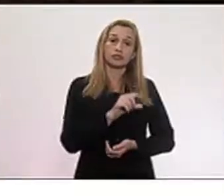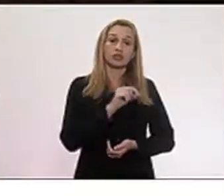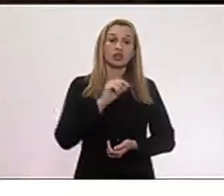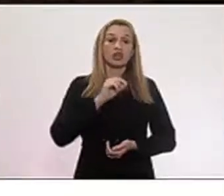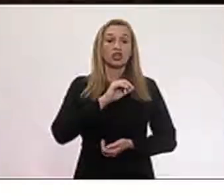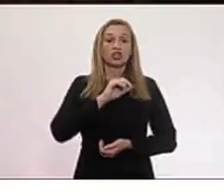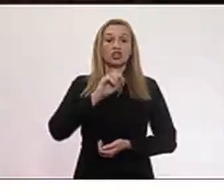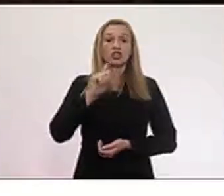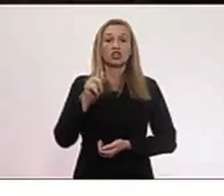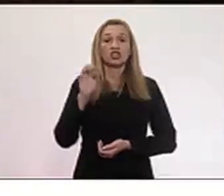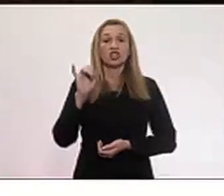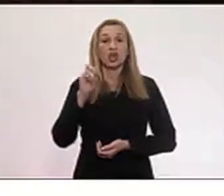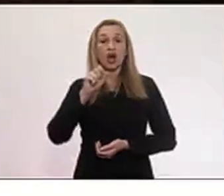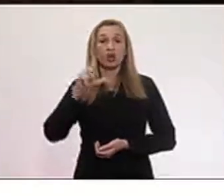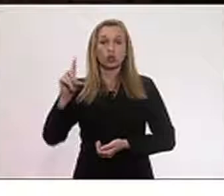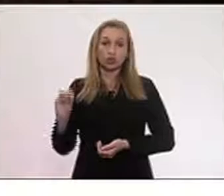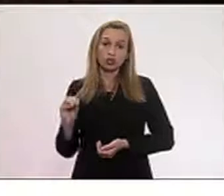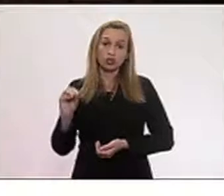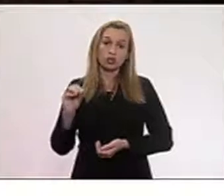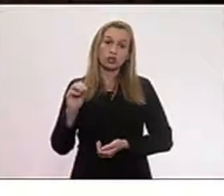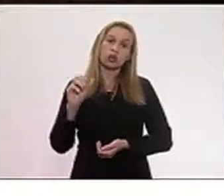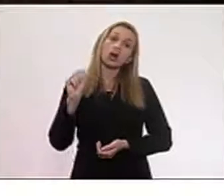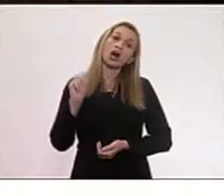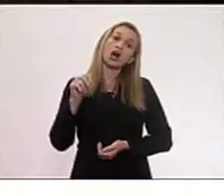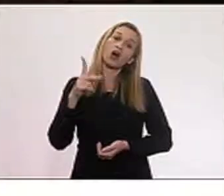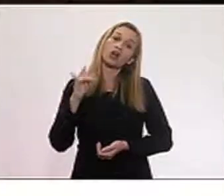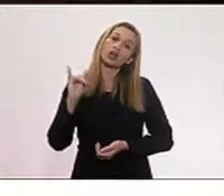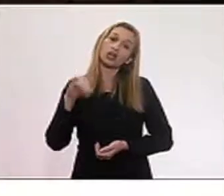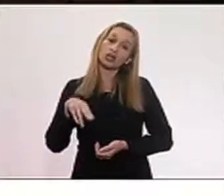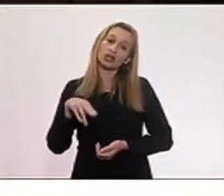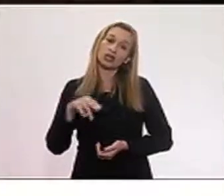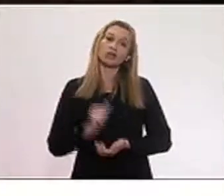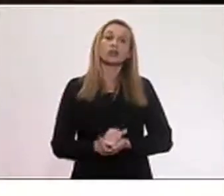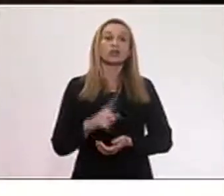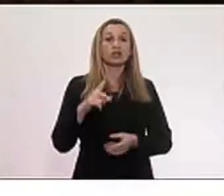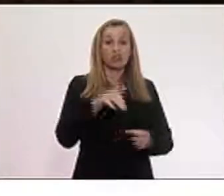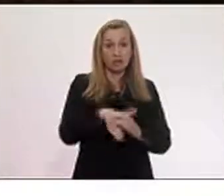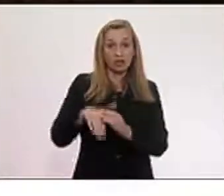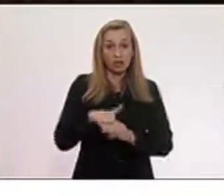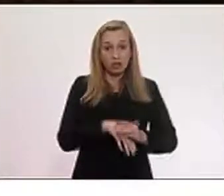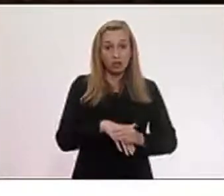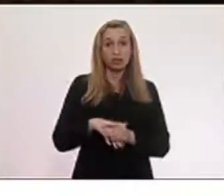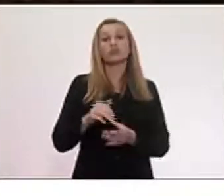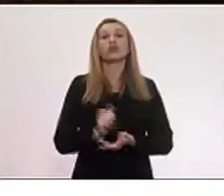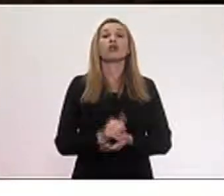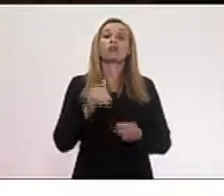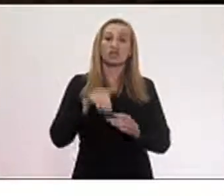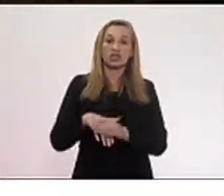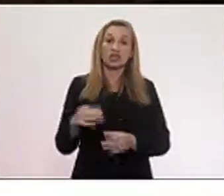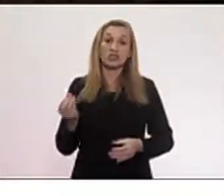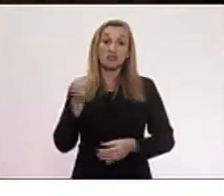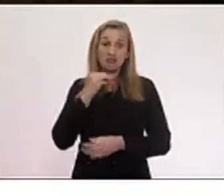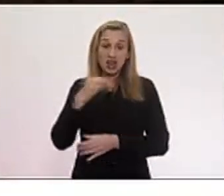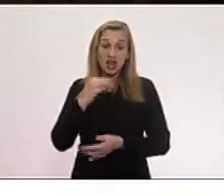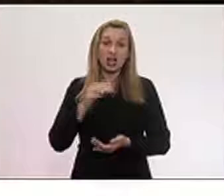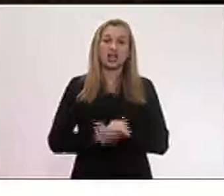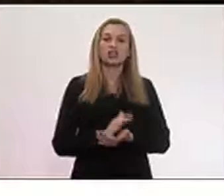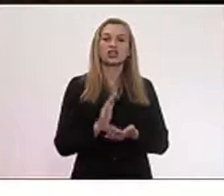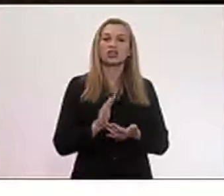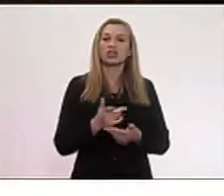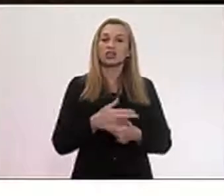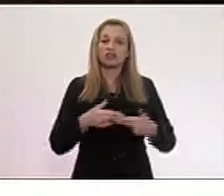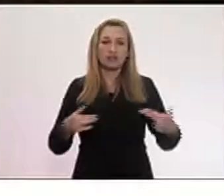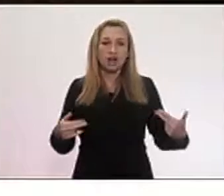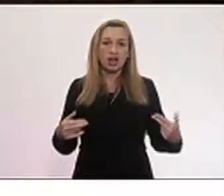que teve nas urnas uma votação muito frágil em todas as unidades